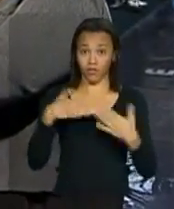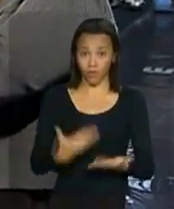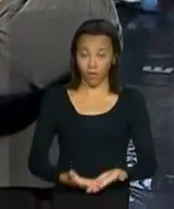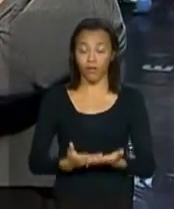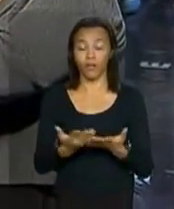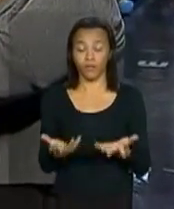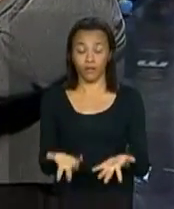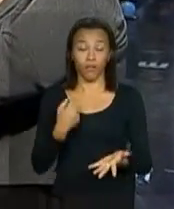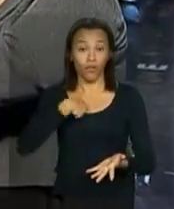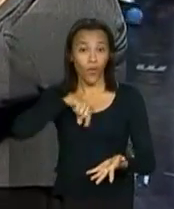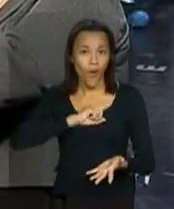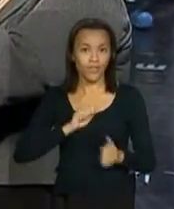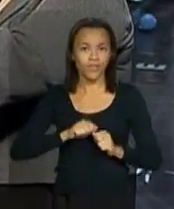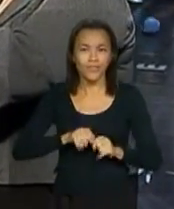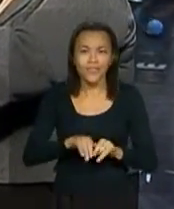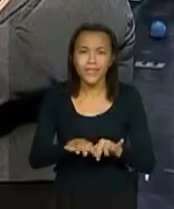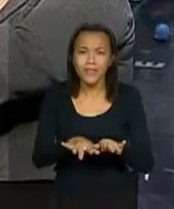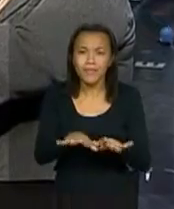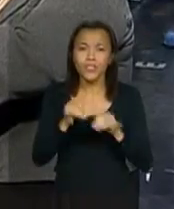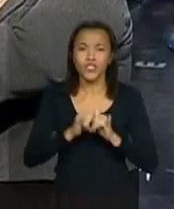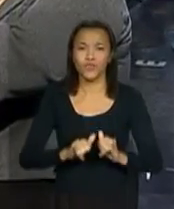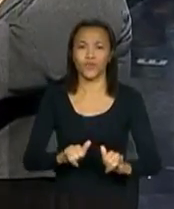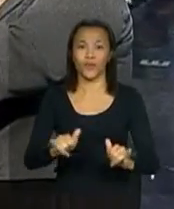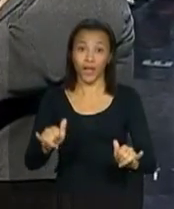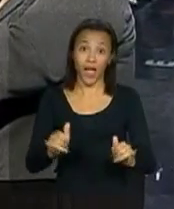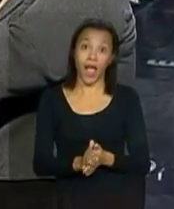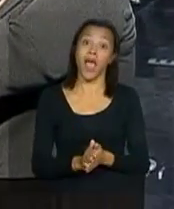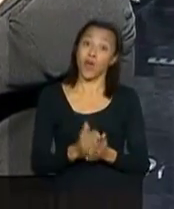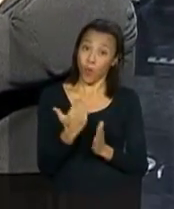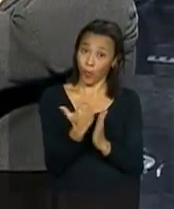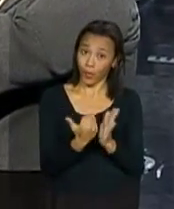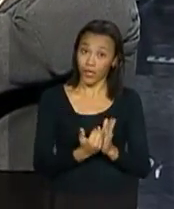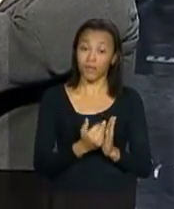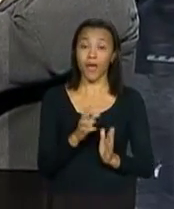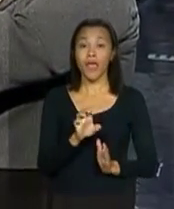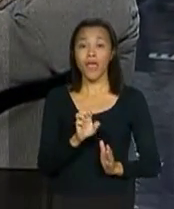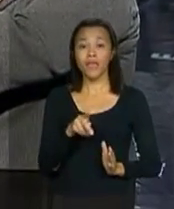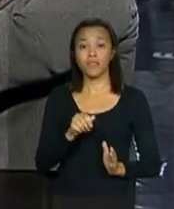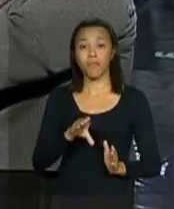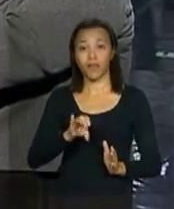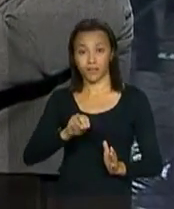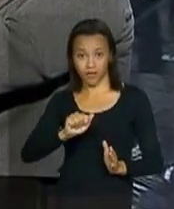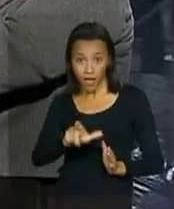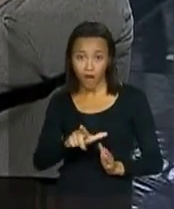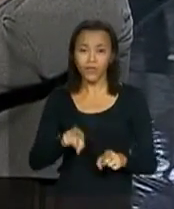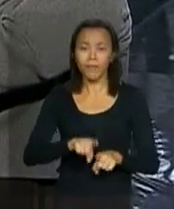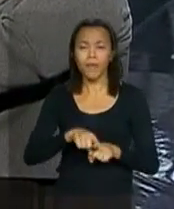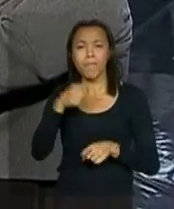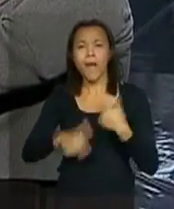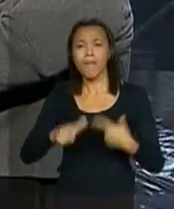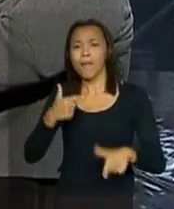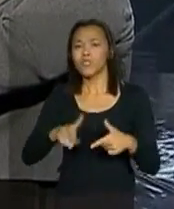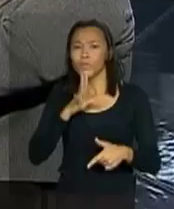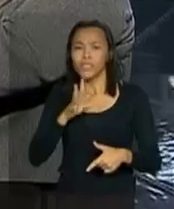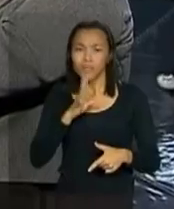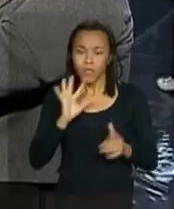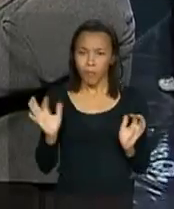a gente dissemina, ajuda a divulgar o programa espacial e também trazer esses conhecimentos